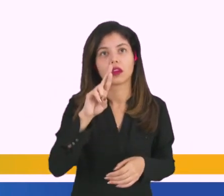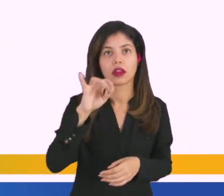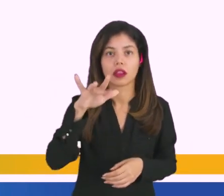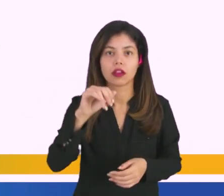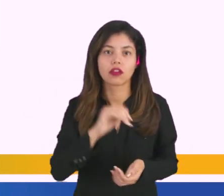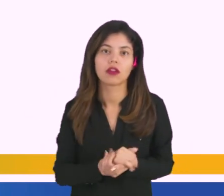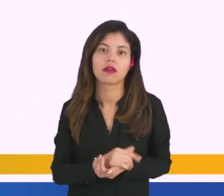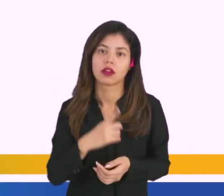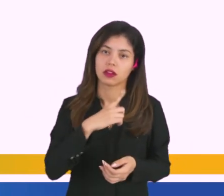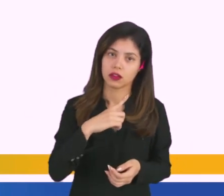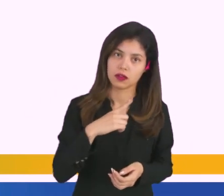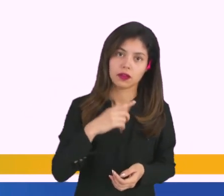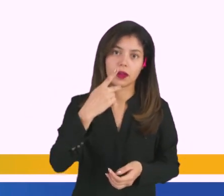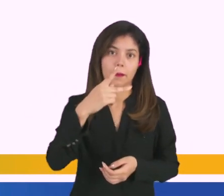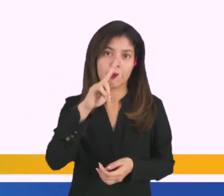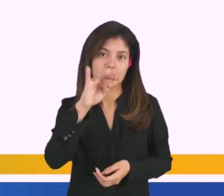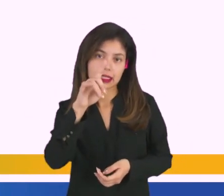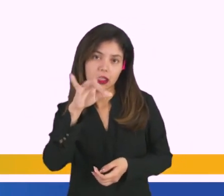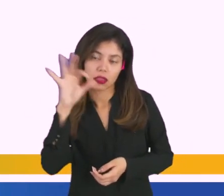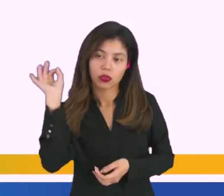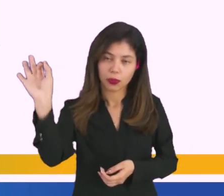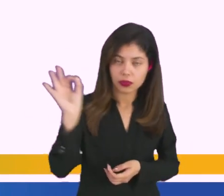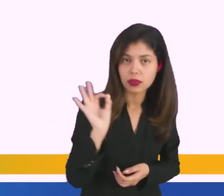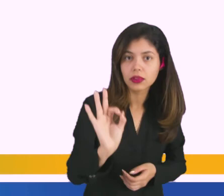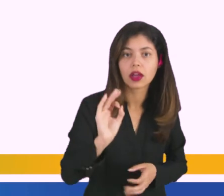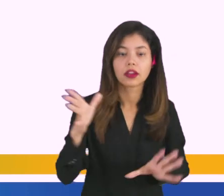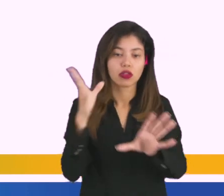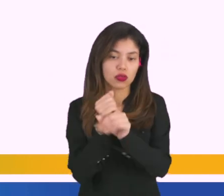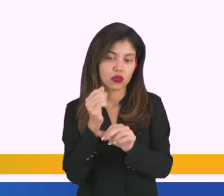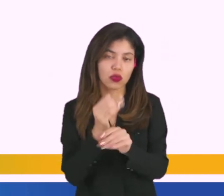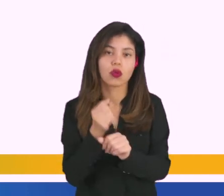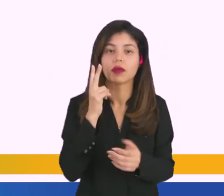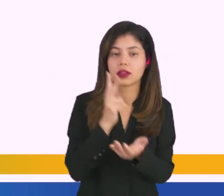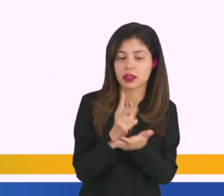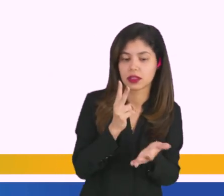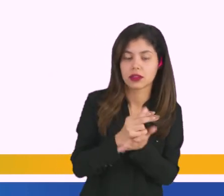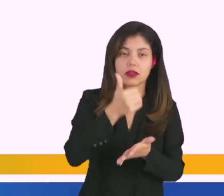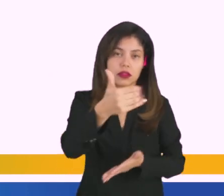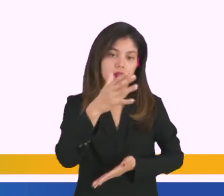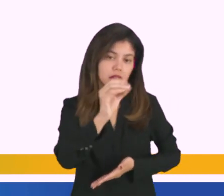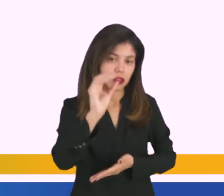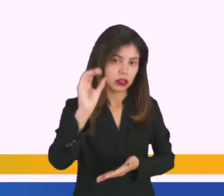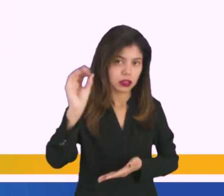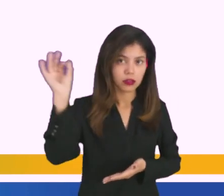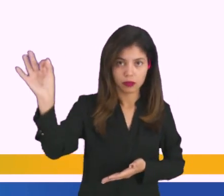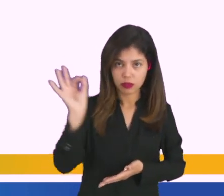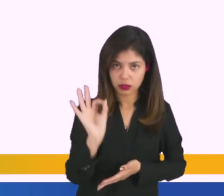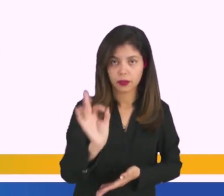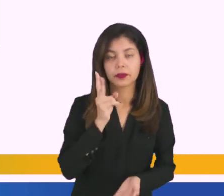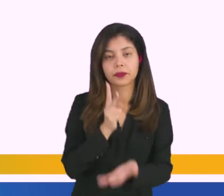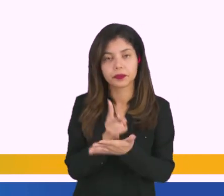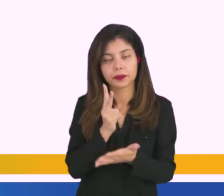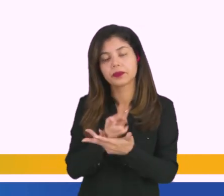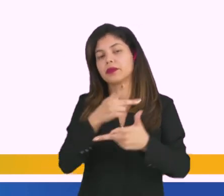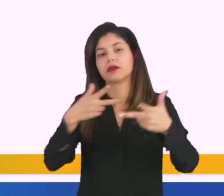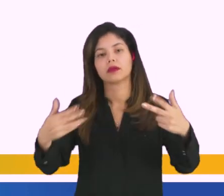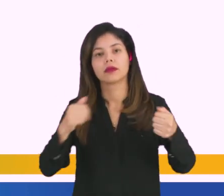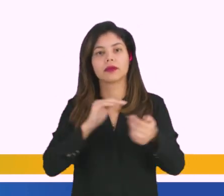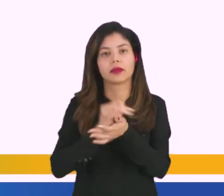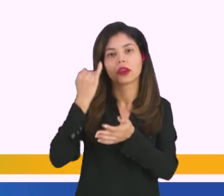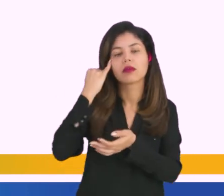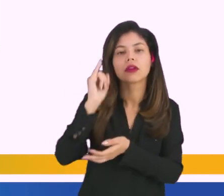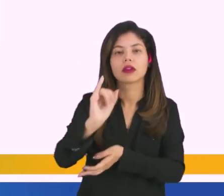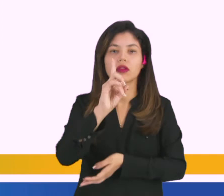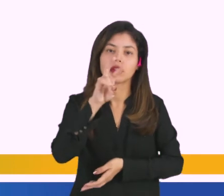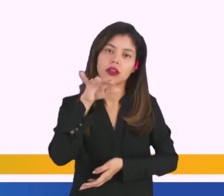relativa estiver na forma percentual a soma deve ser igual a cem porcento né a mesma coisa aí para